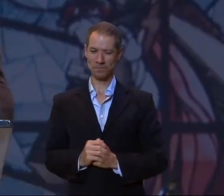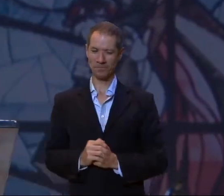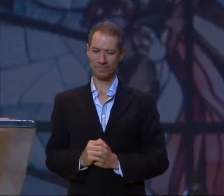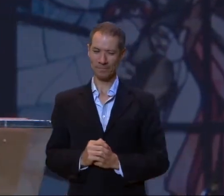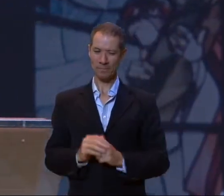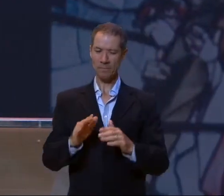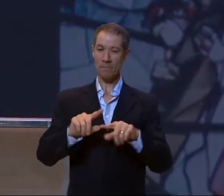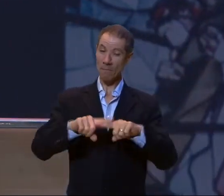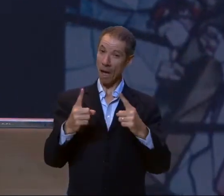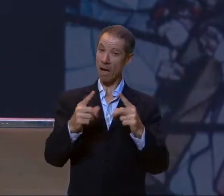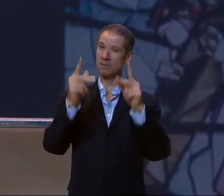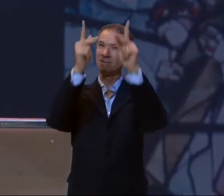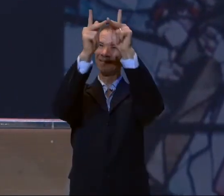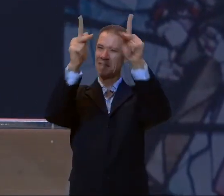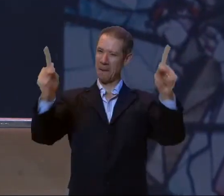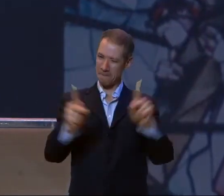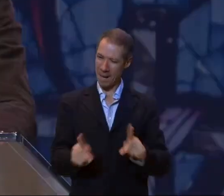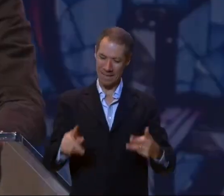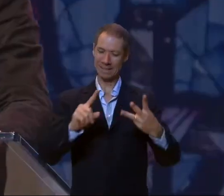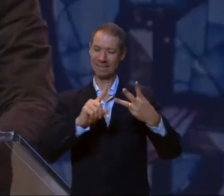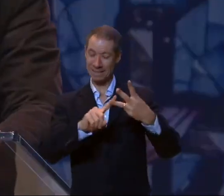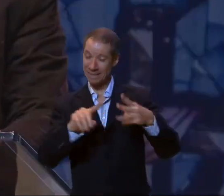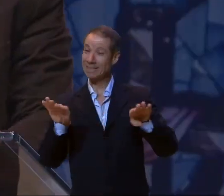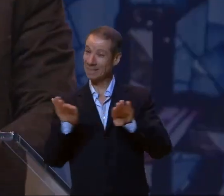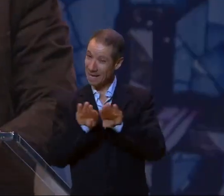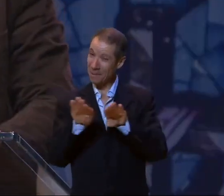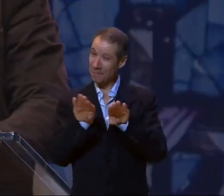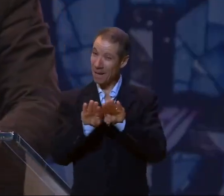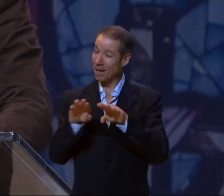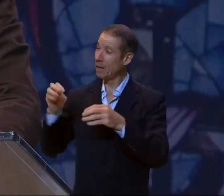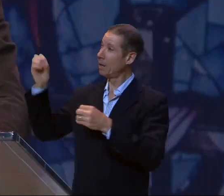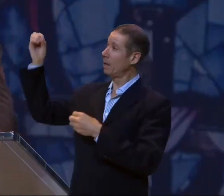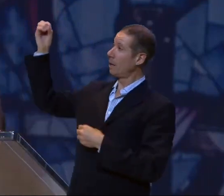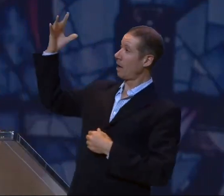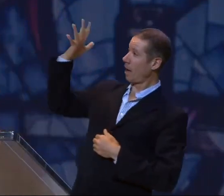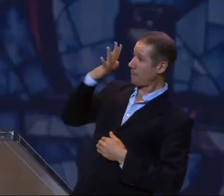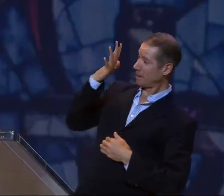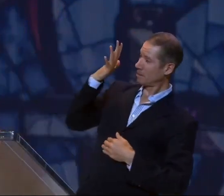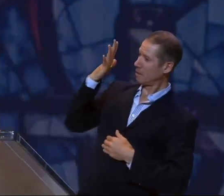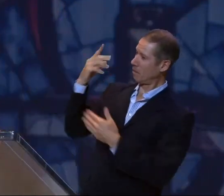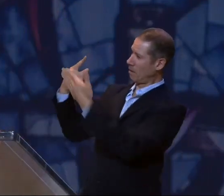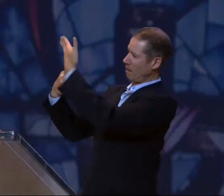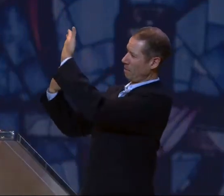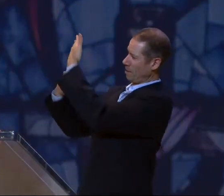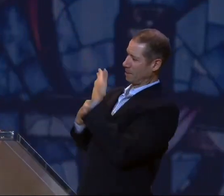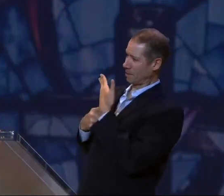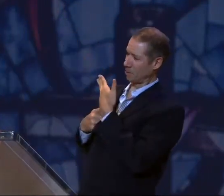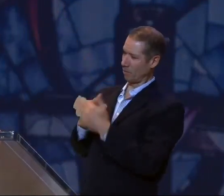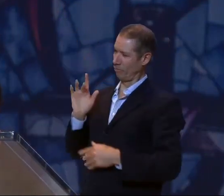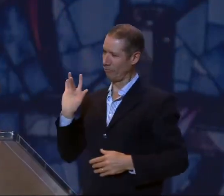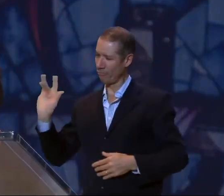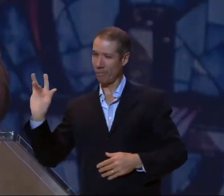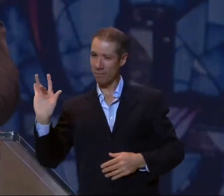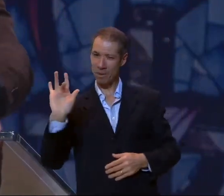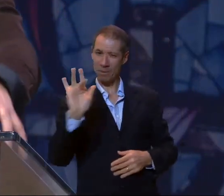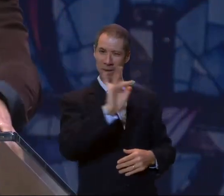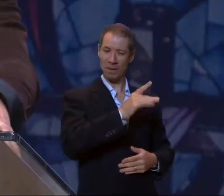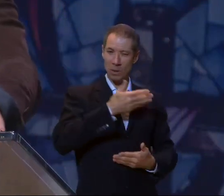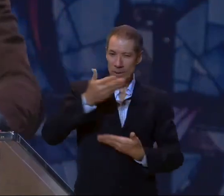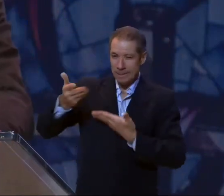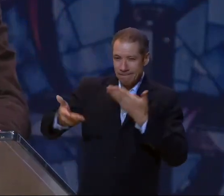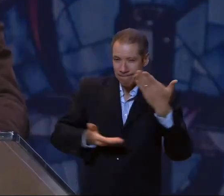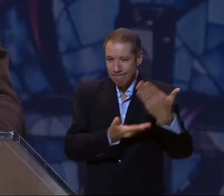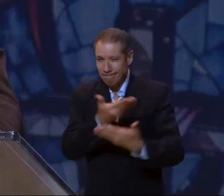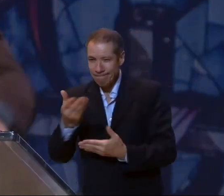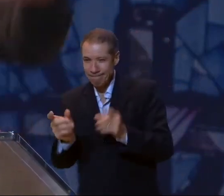Mas a paz também é uma bênção que representa e alcança a nossa relação com